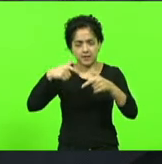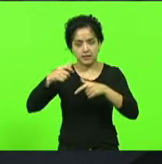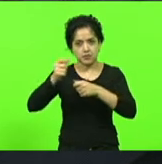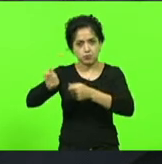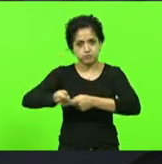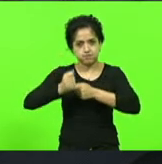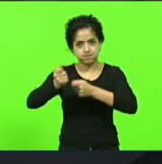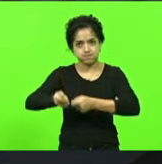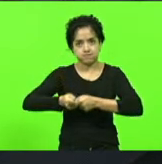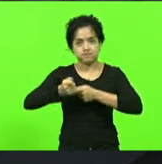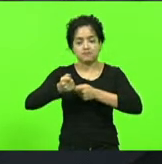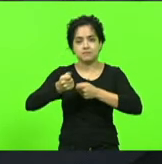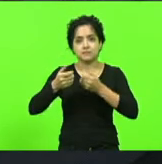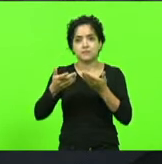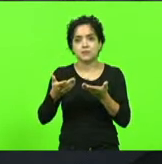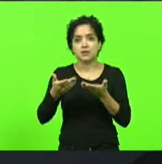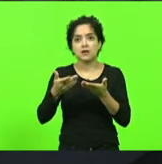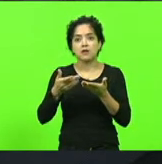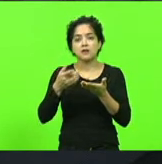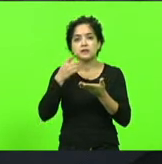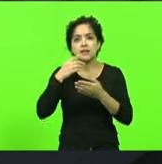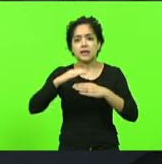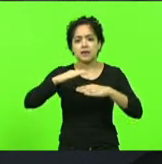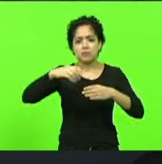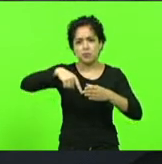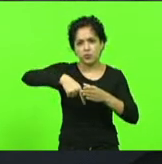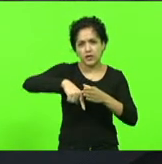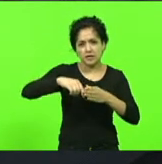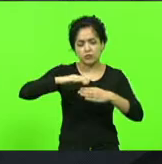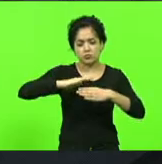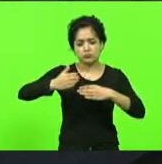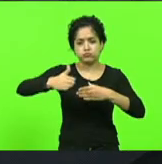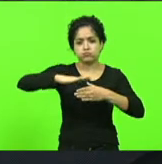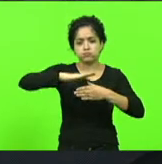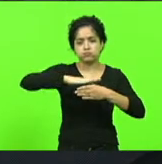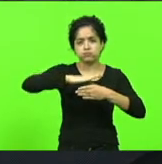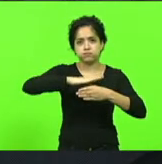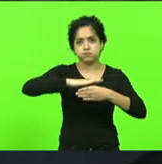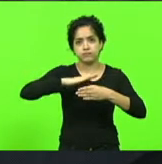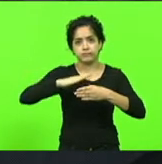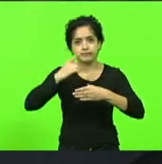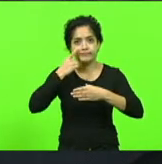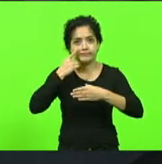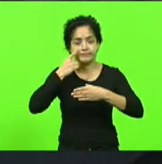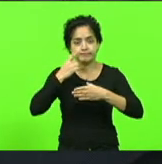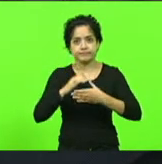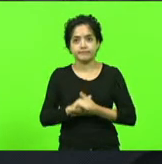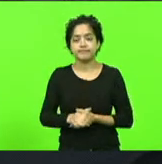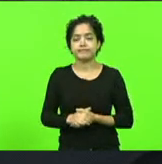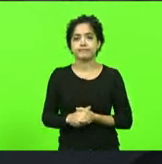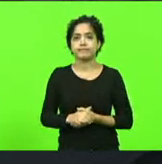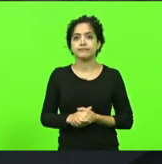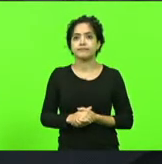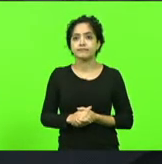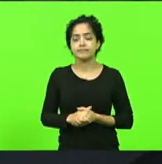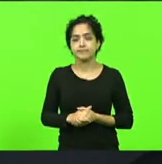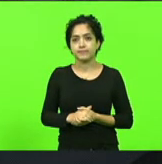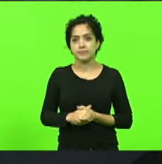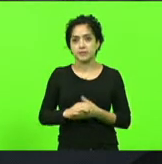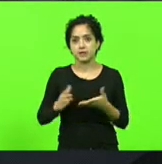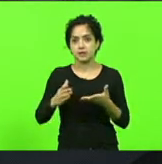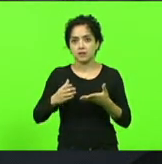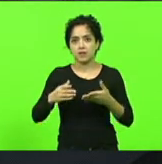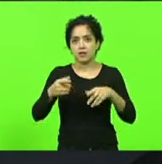para fazer essa obra. E ele está lá tampando o buraco lá, deputado Kennedy. Dá uma olhada lá na nossa Joinville lá. Uma